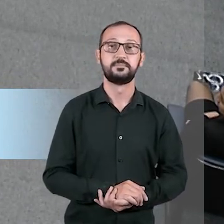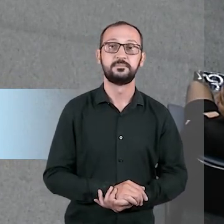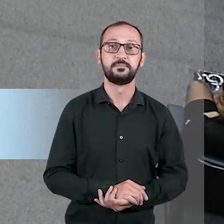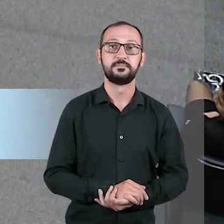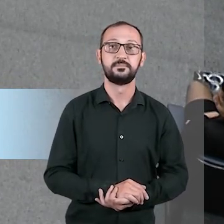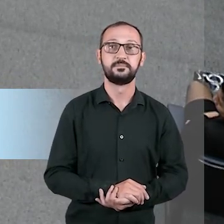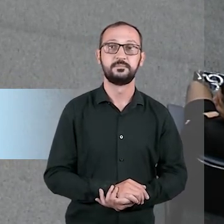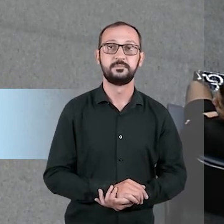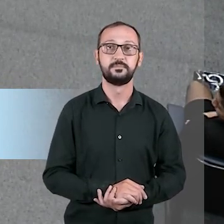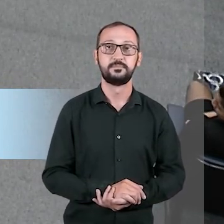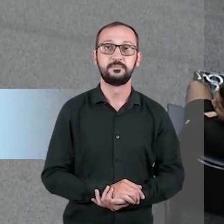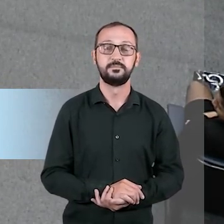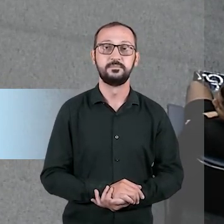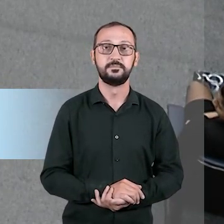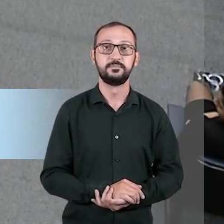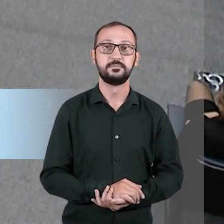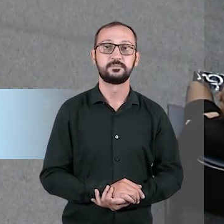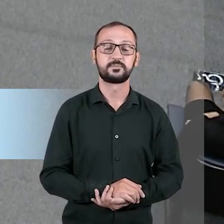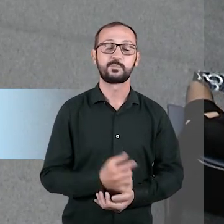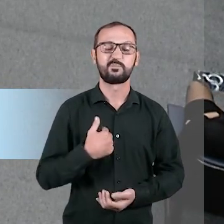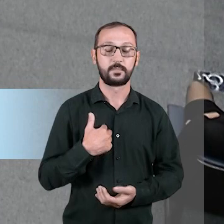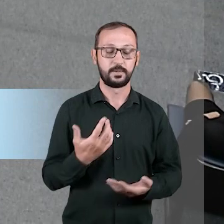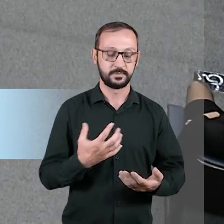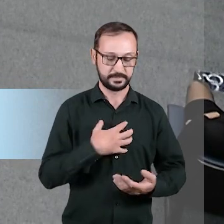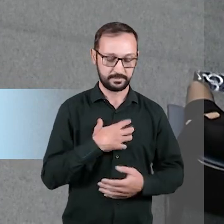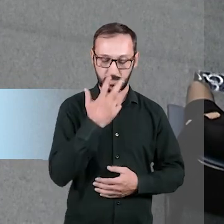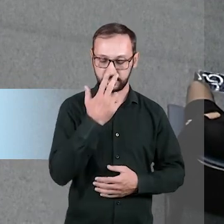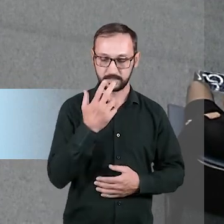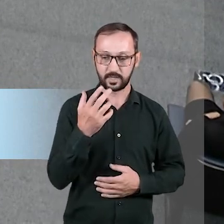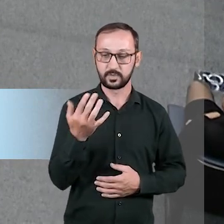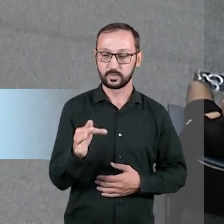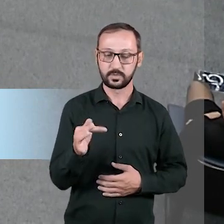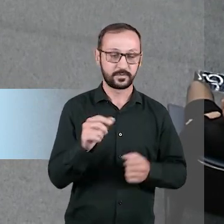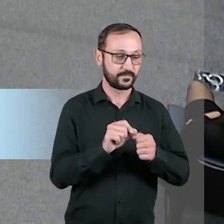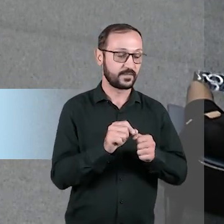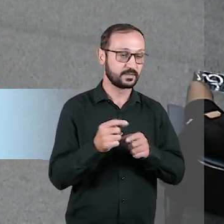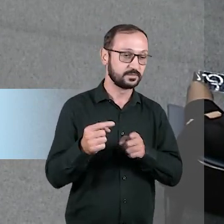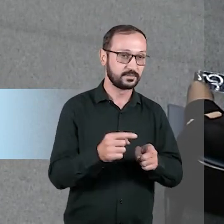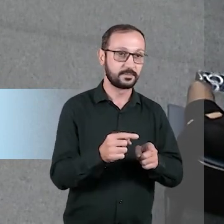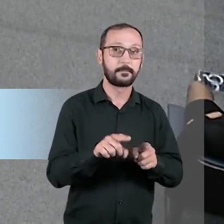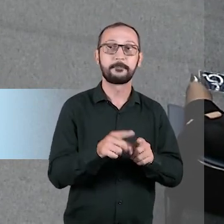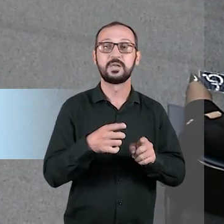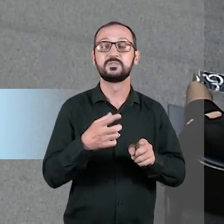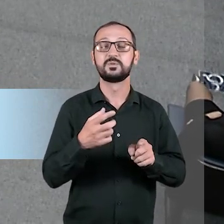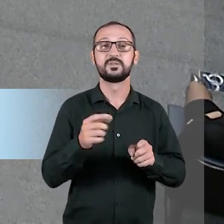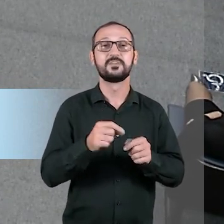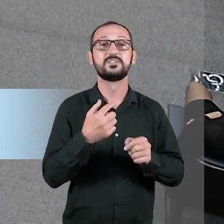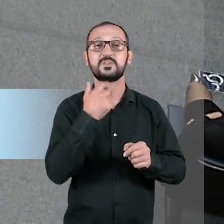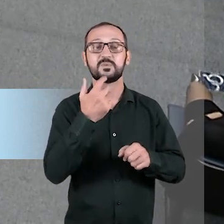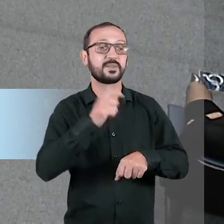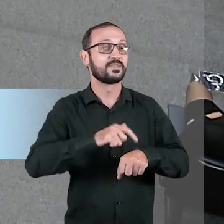O que dói não é o que você fez com a pessoa, mas o que você deixou